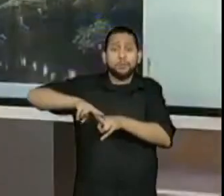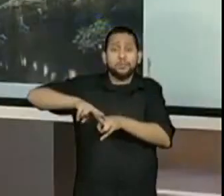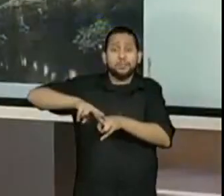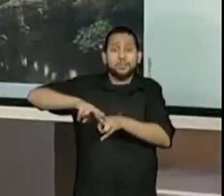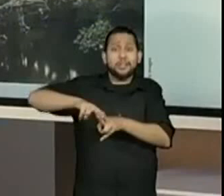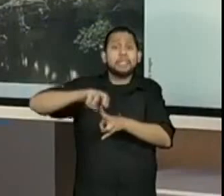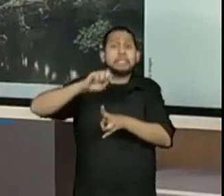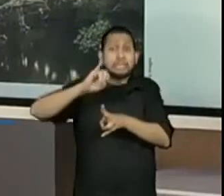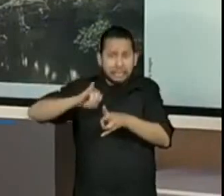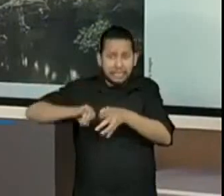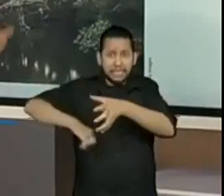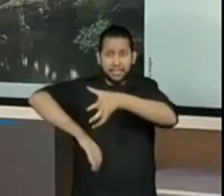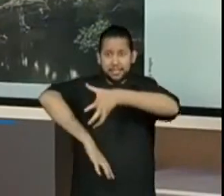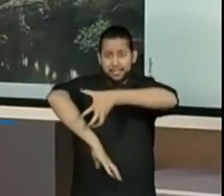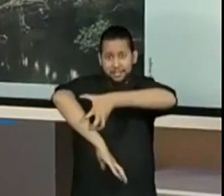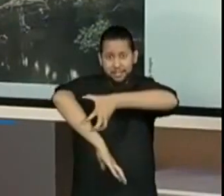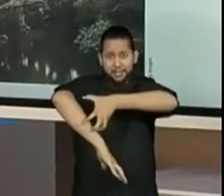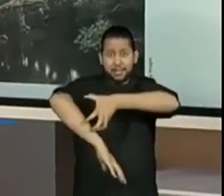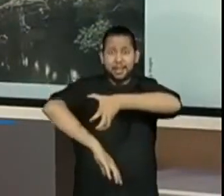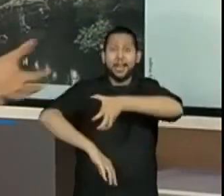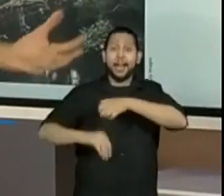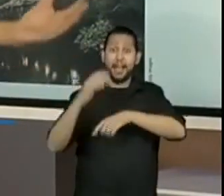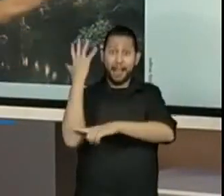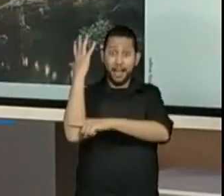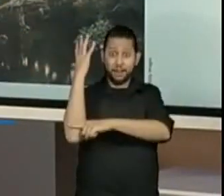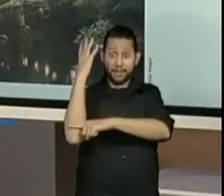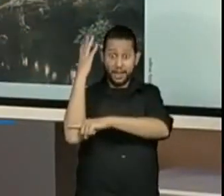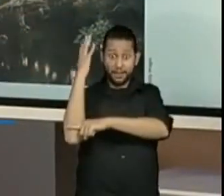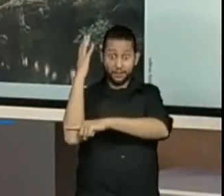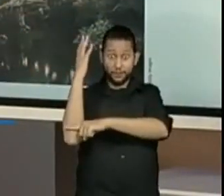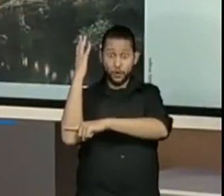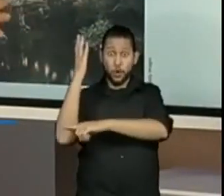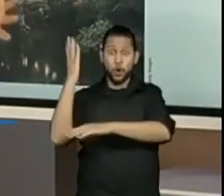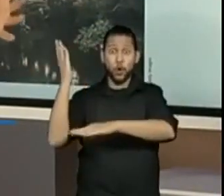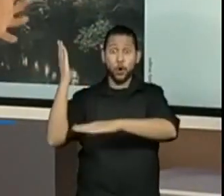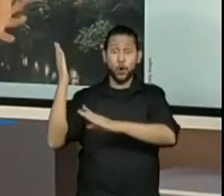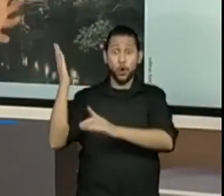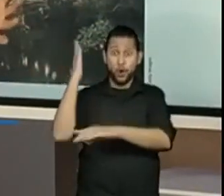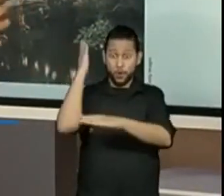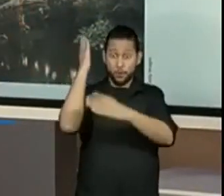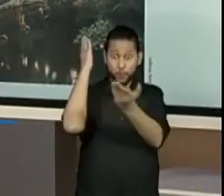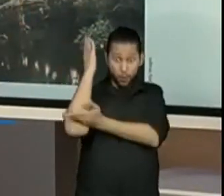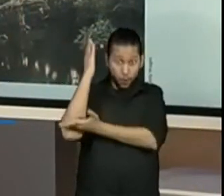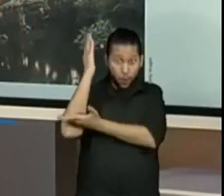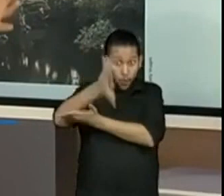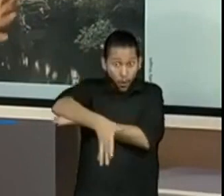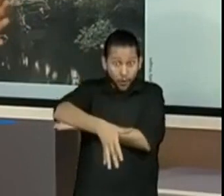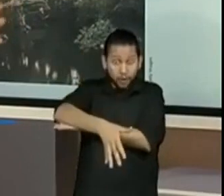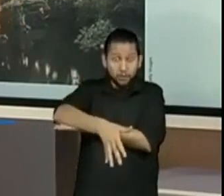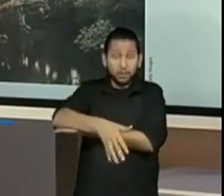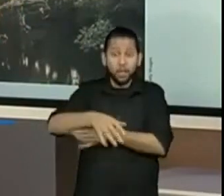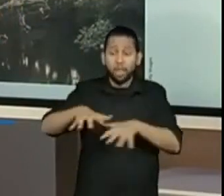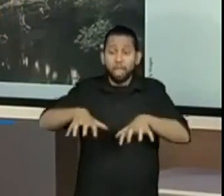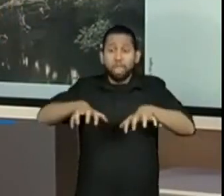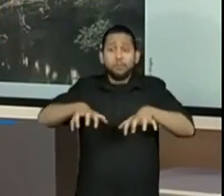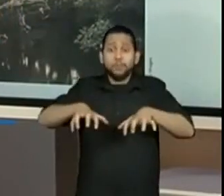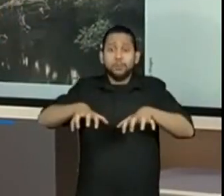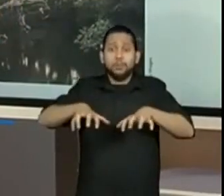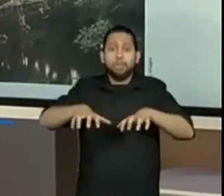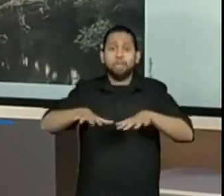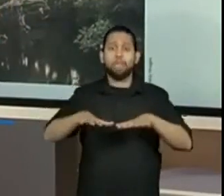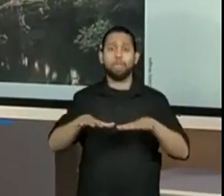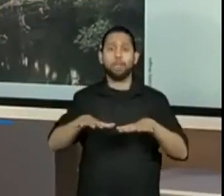despencar, não é? Pode, aos poucos, tornando as margens menores, não é? Tornando o rio